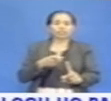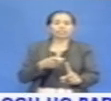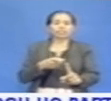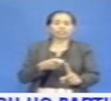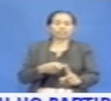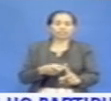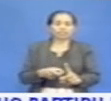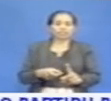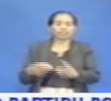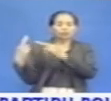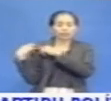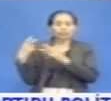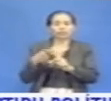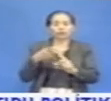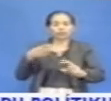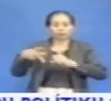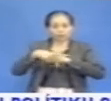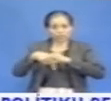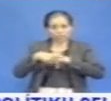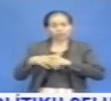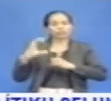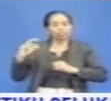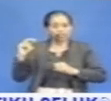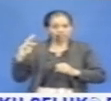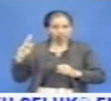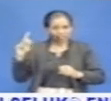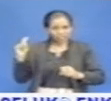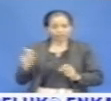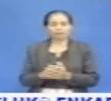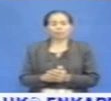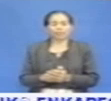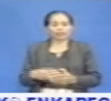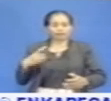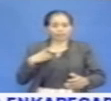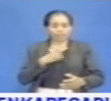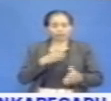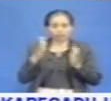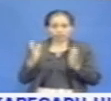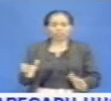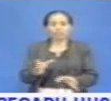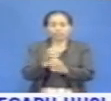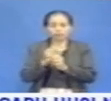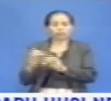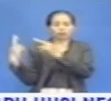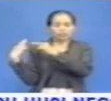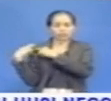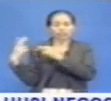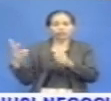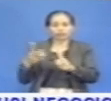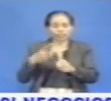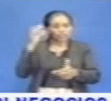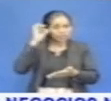Maria Terezinha Viegas. Deputado bancada Kuntu Antônio Nobre Tilman, máximo cargo no dar vice-secretário, hodi